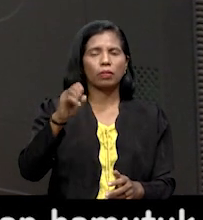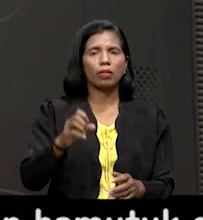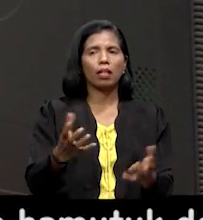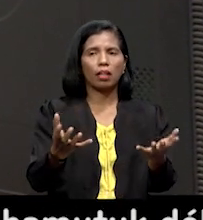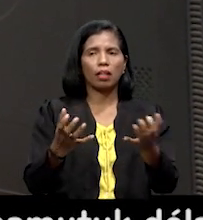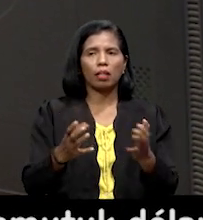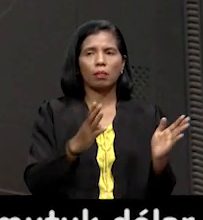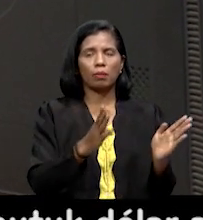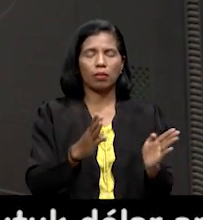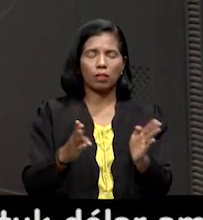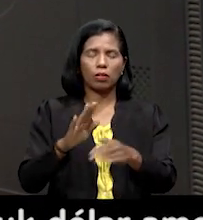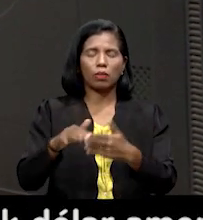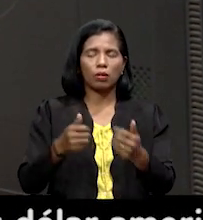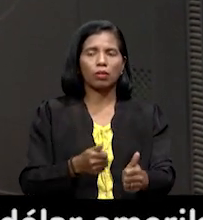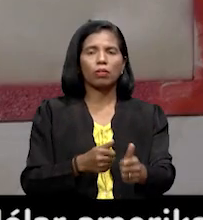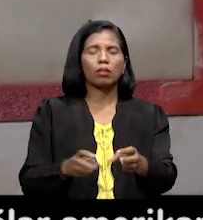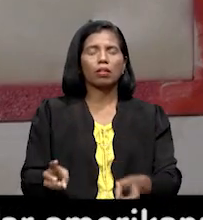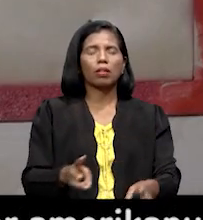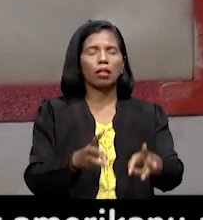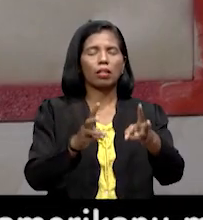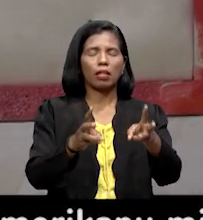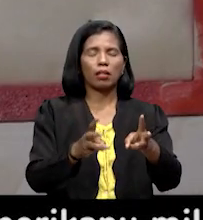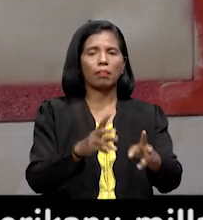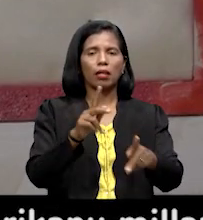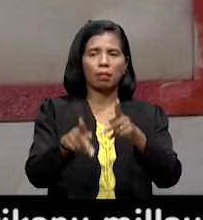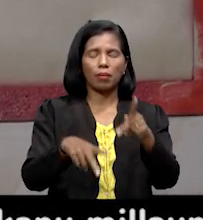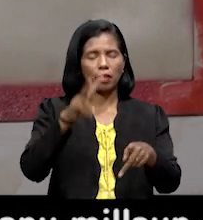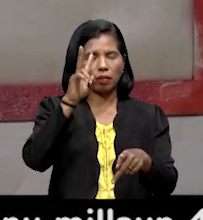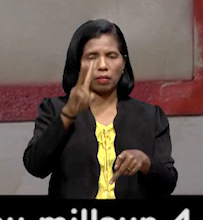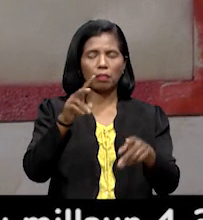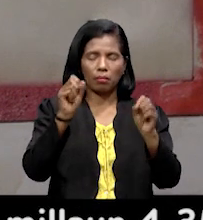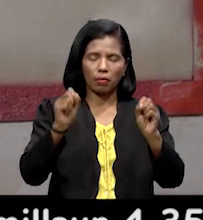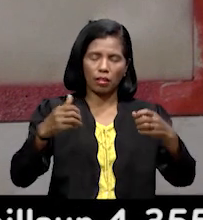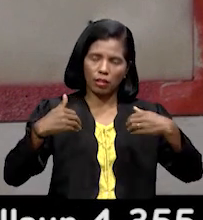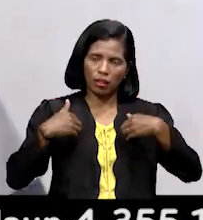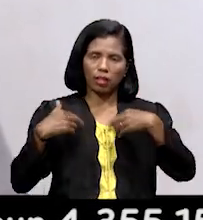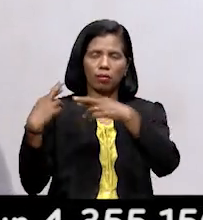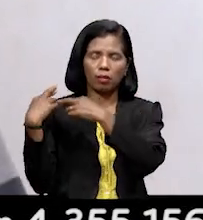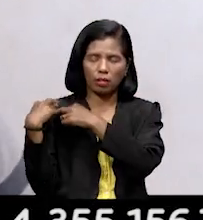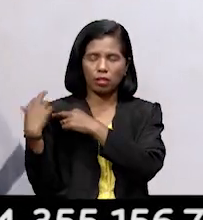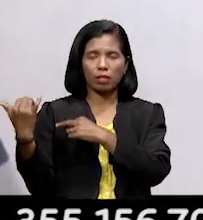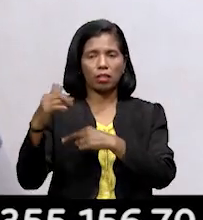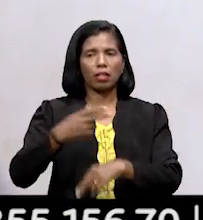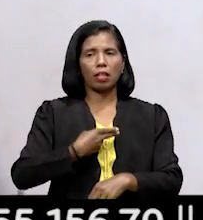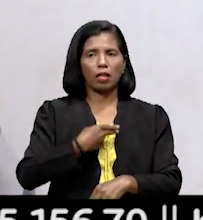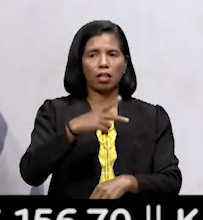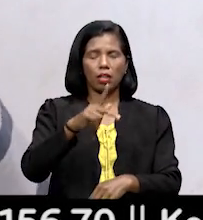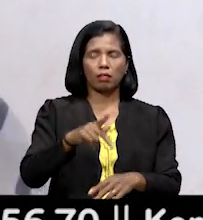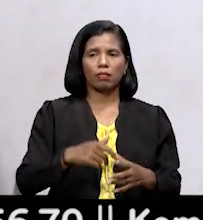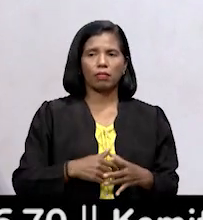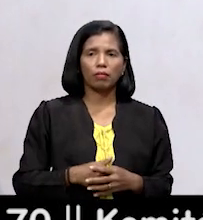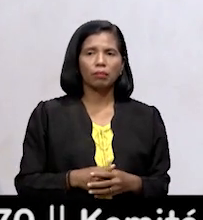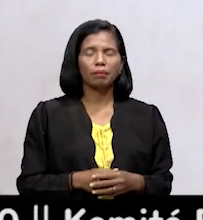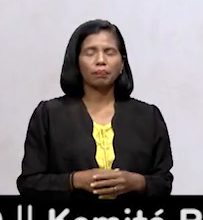roto la autoridade da justiça. Atunene, cidadão em rua, bela responsabiliza serenia acto. Dia 11